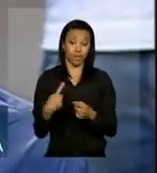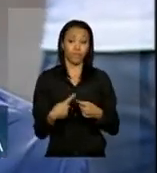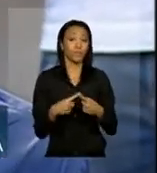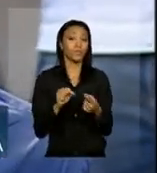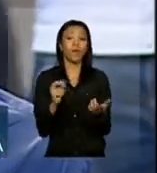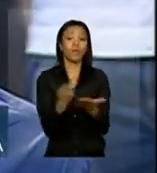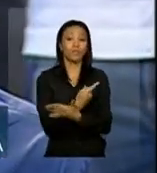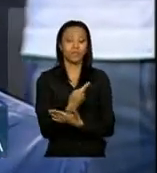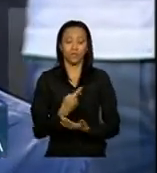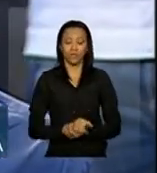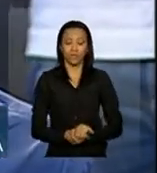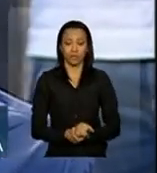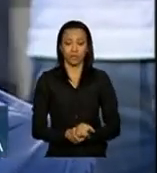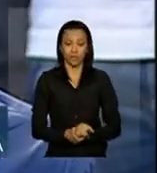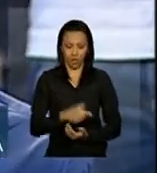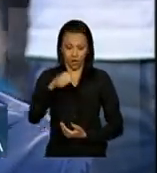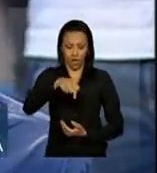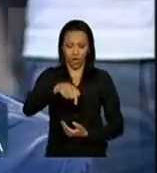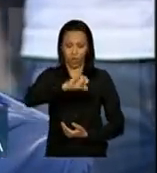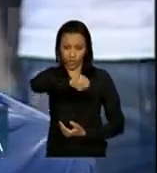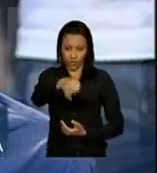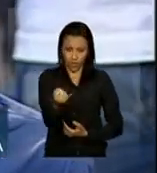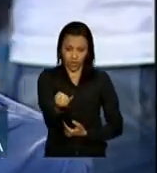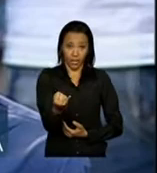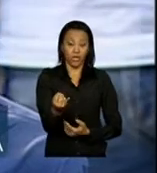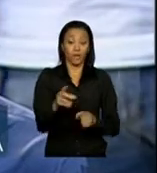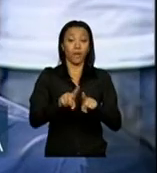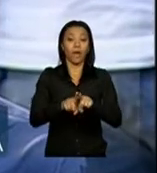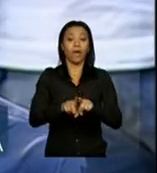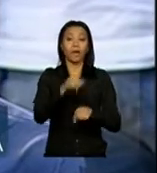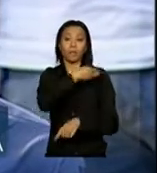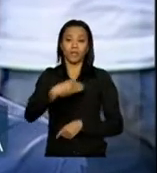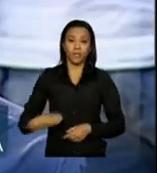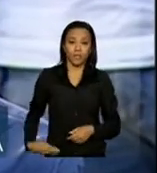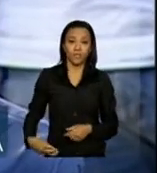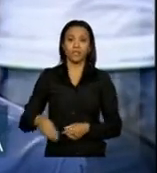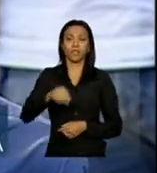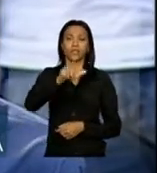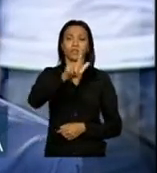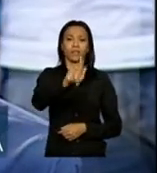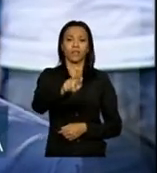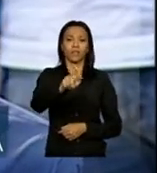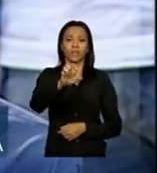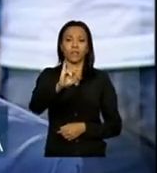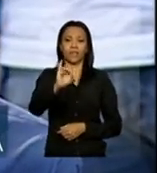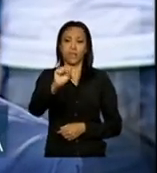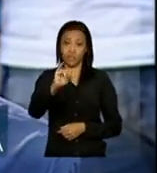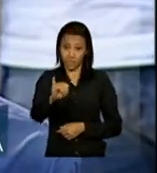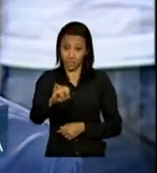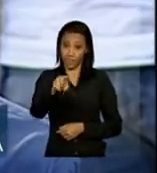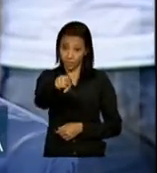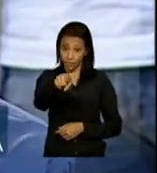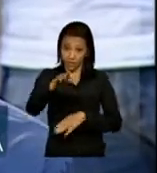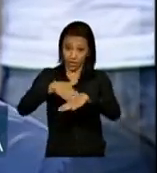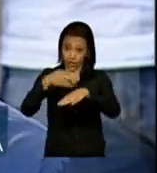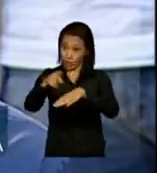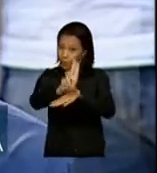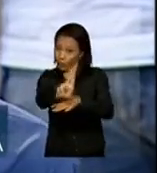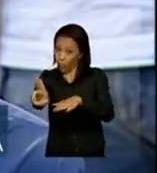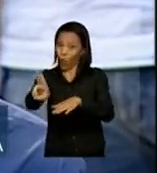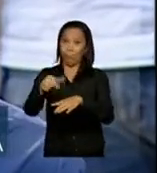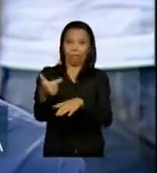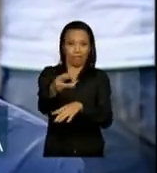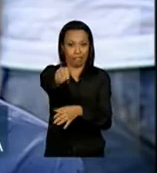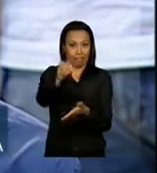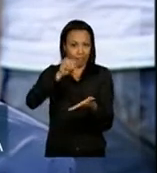especulação a gente tem agora em Janeiro a ministra gleise e deixando o ministério o nome do senhor é um dos cotados é também